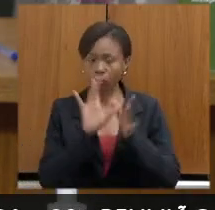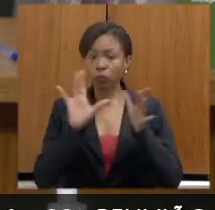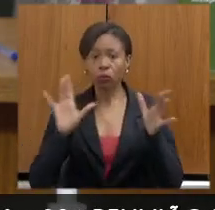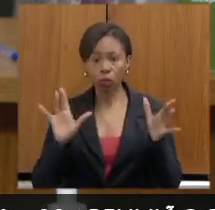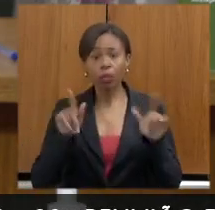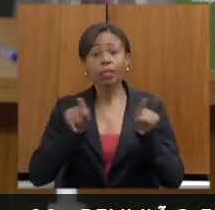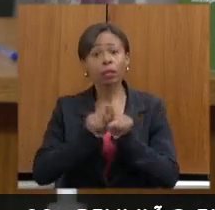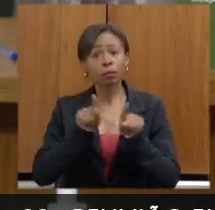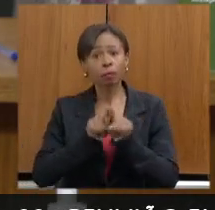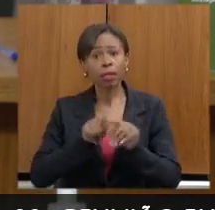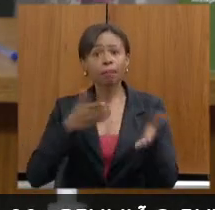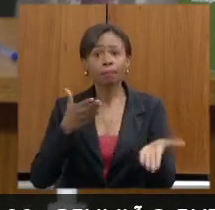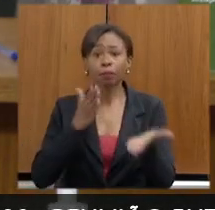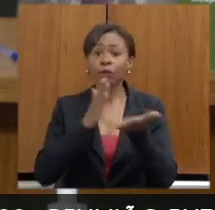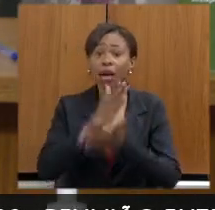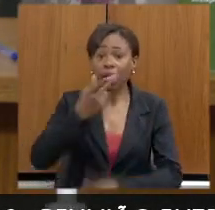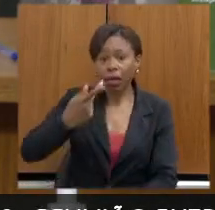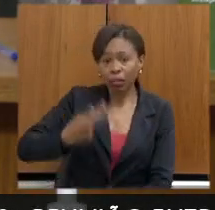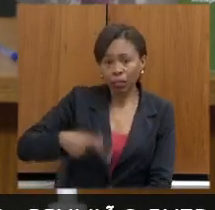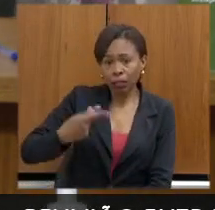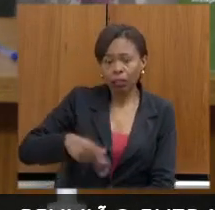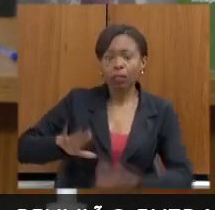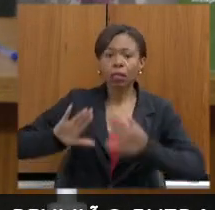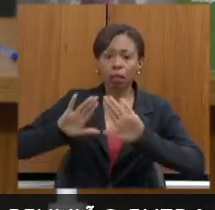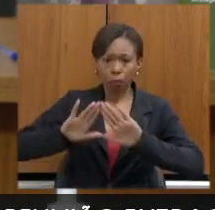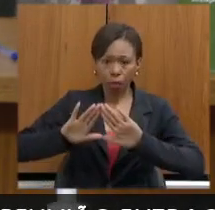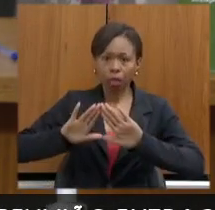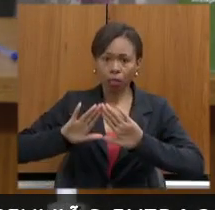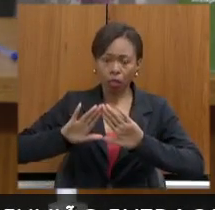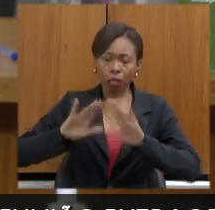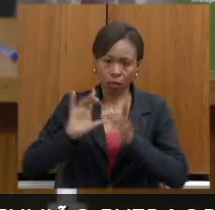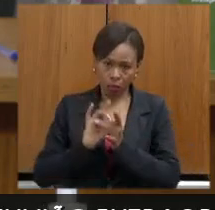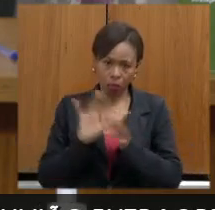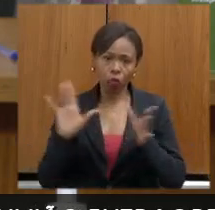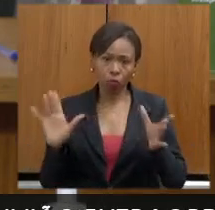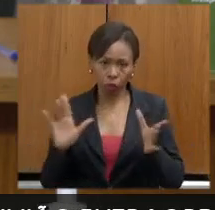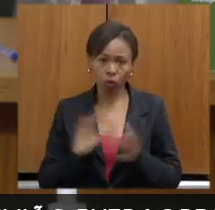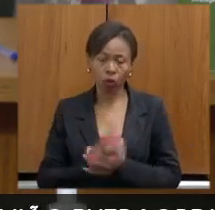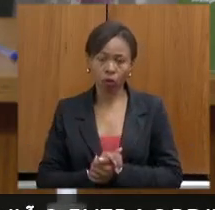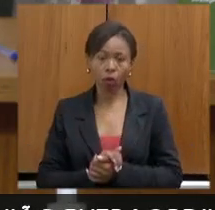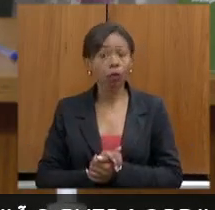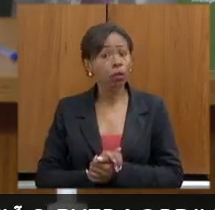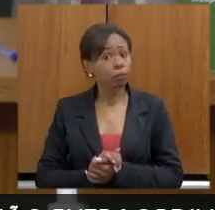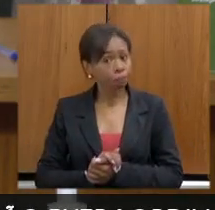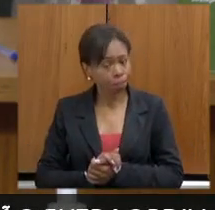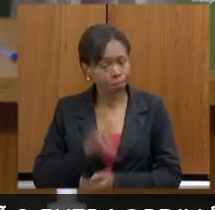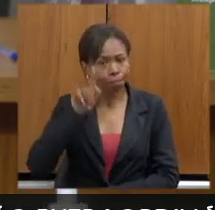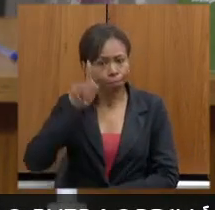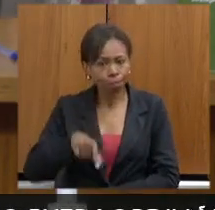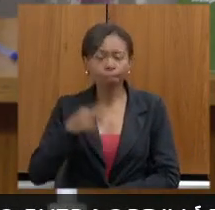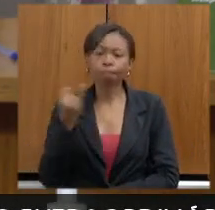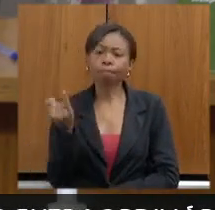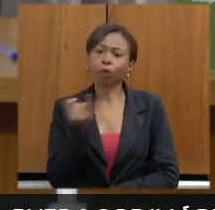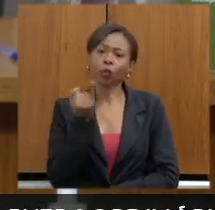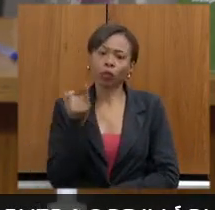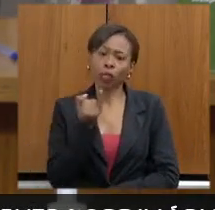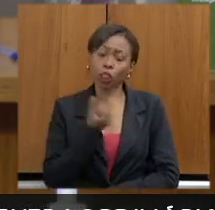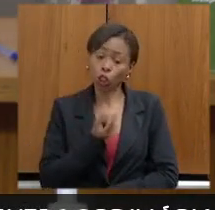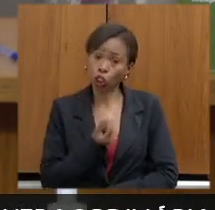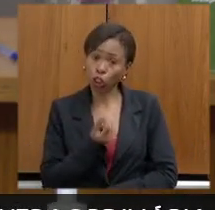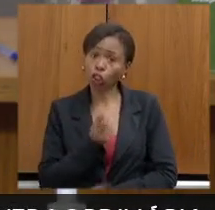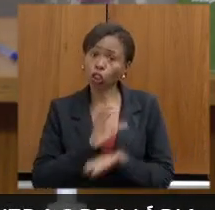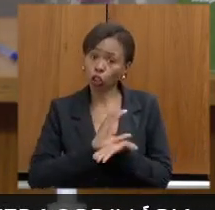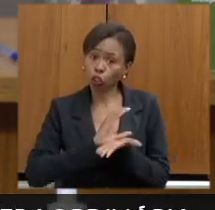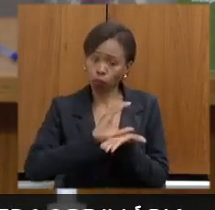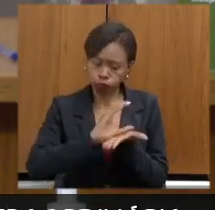também aprovado aqui pela Assembleia Legislativa O que é um importante investimento em